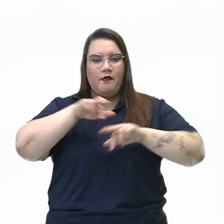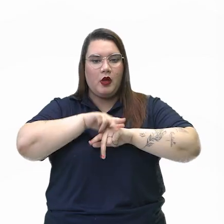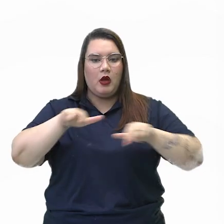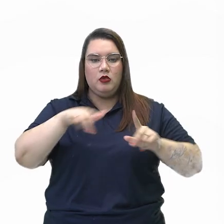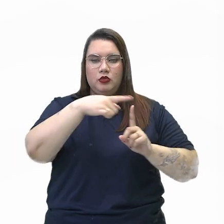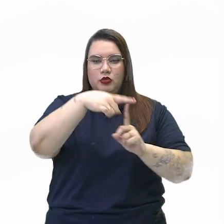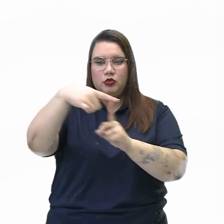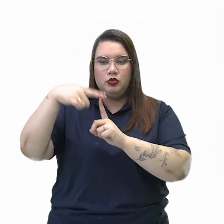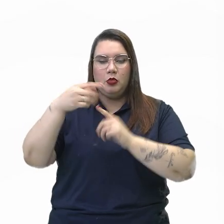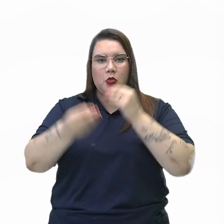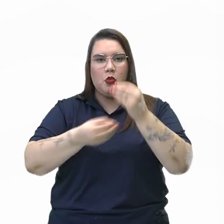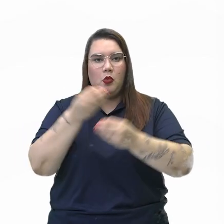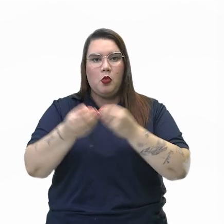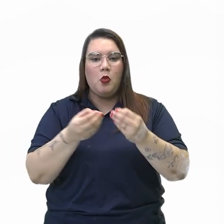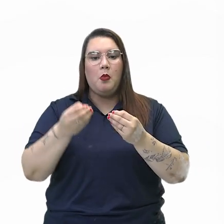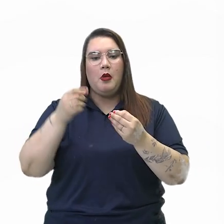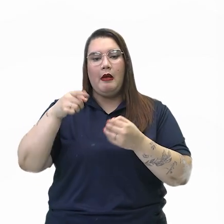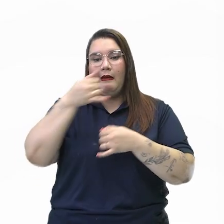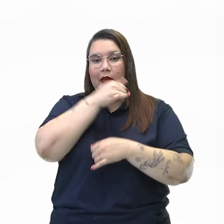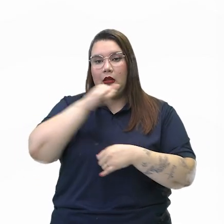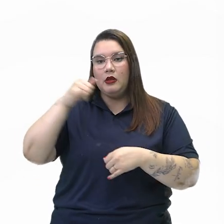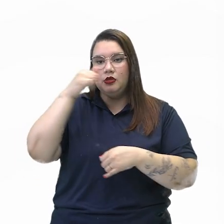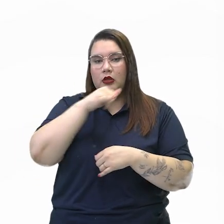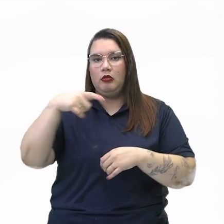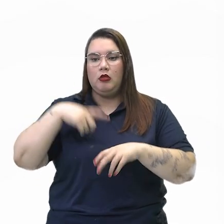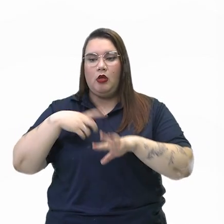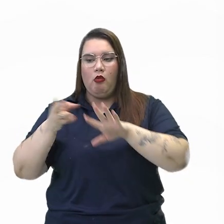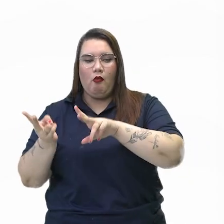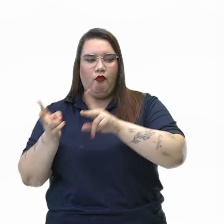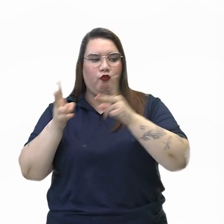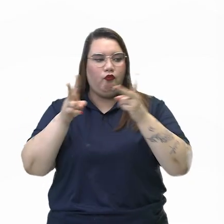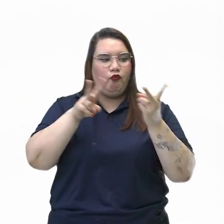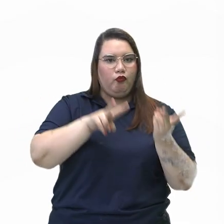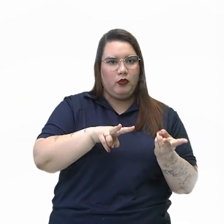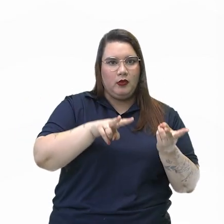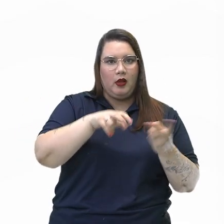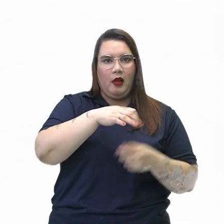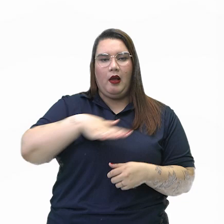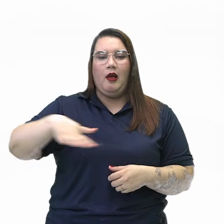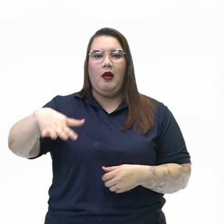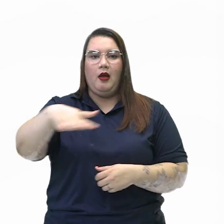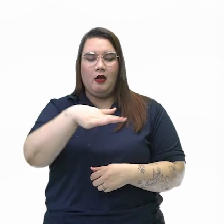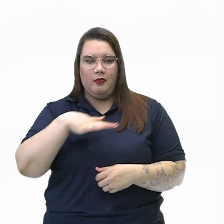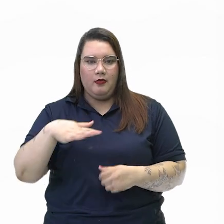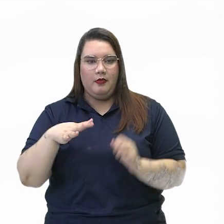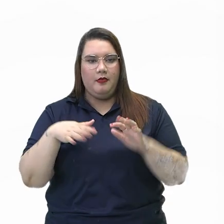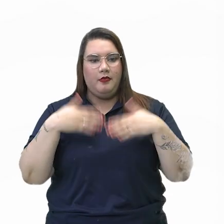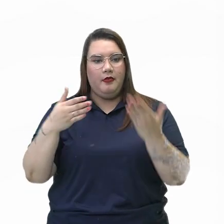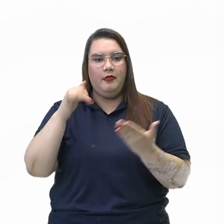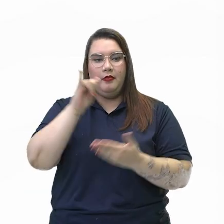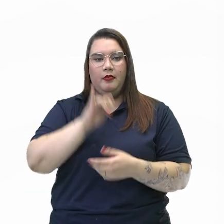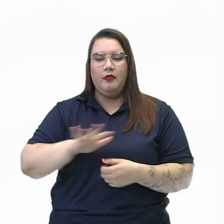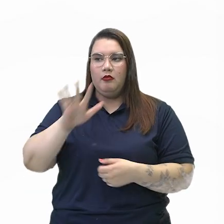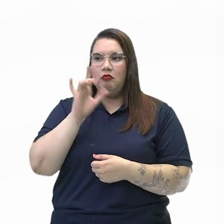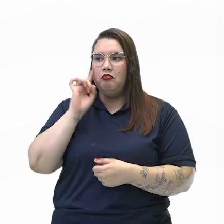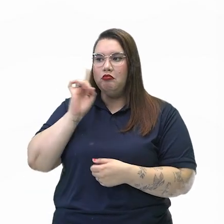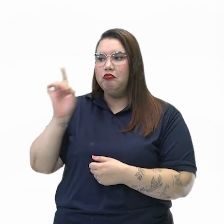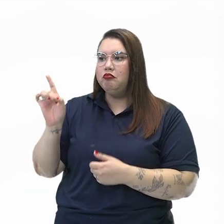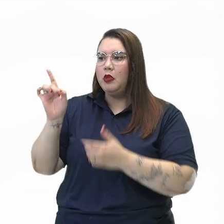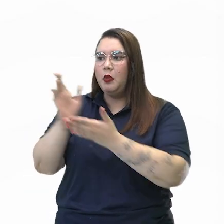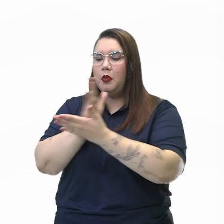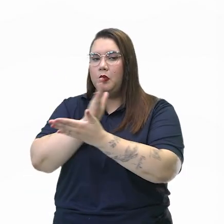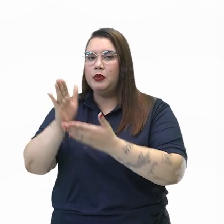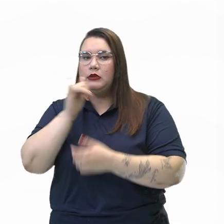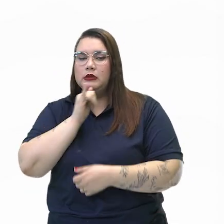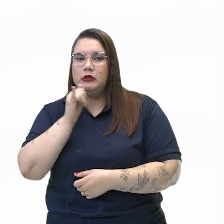várias maneiras pelas quais a energia viaja no espaço. E aí a gente tem na imagem alguns exemplos, de